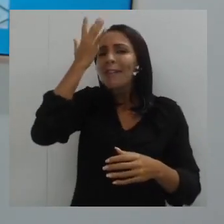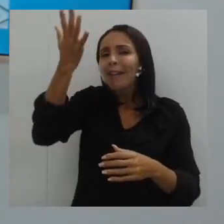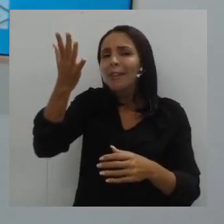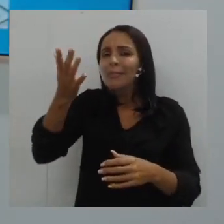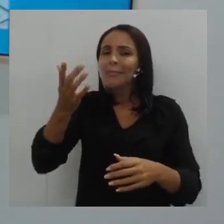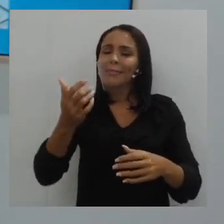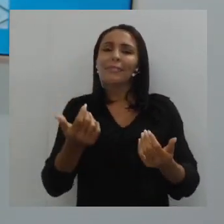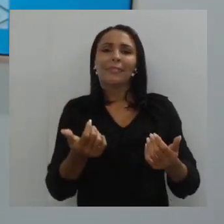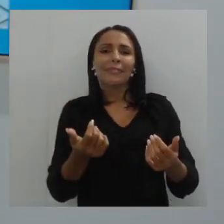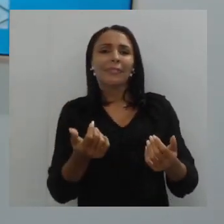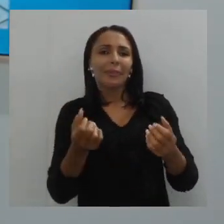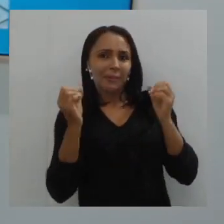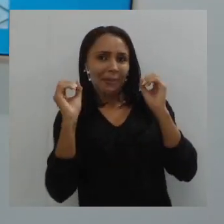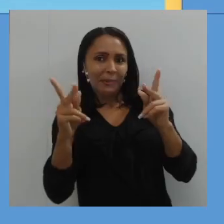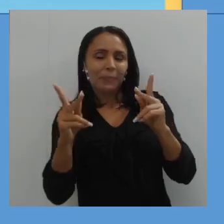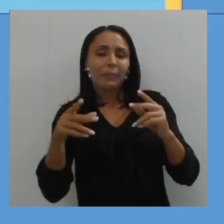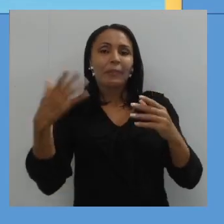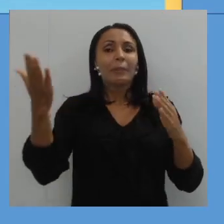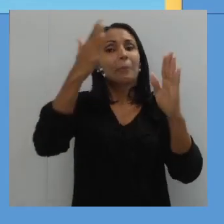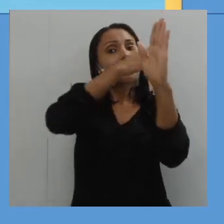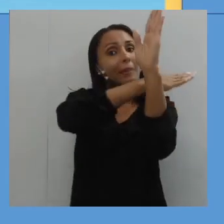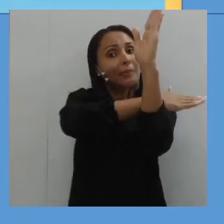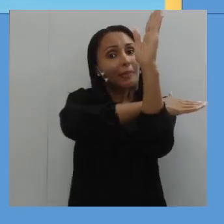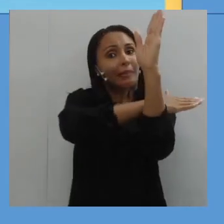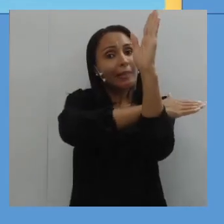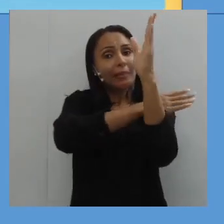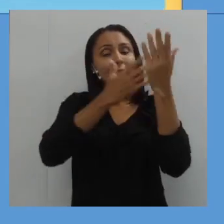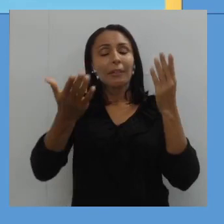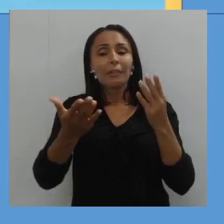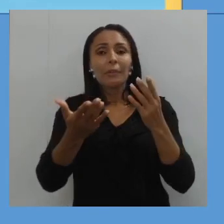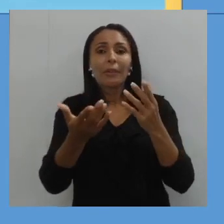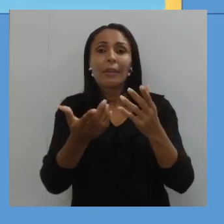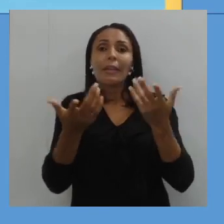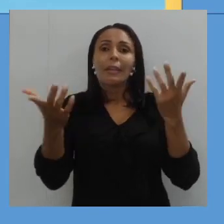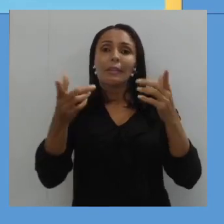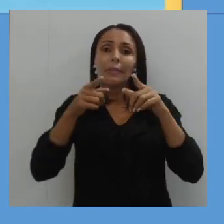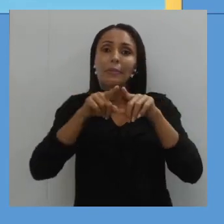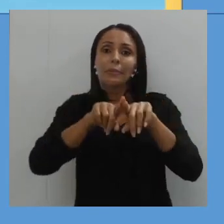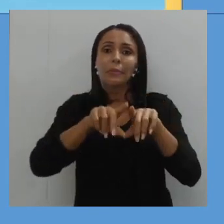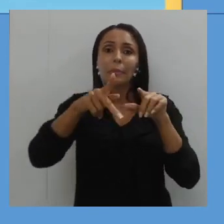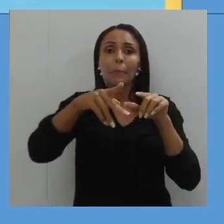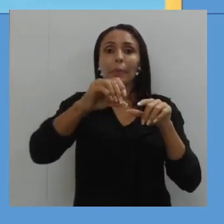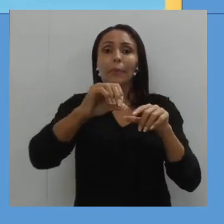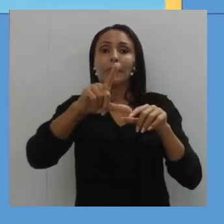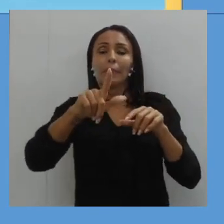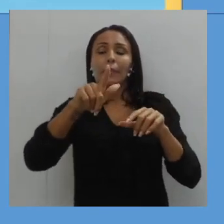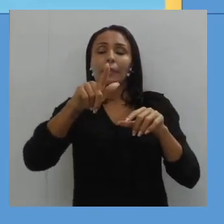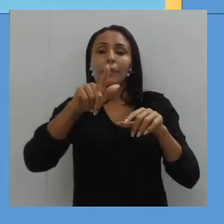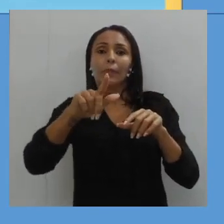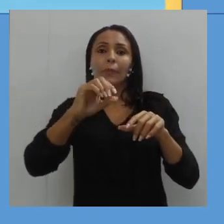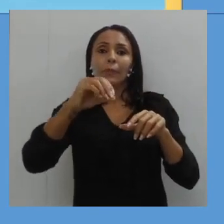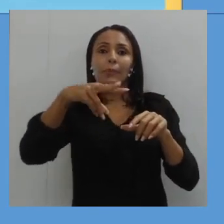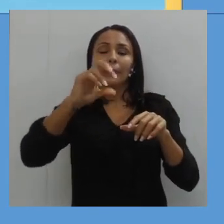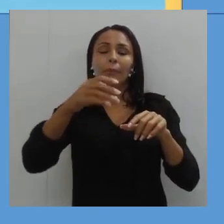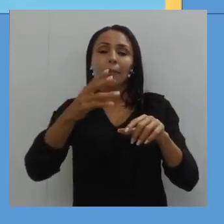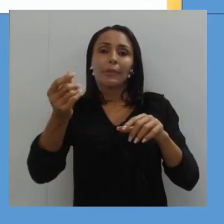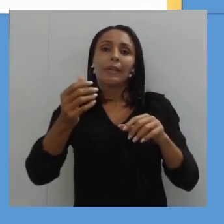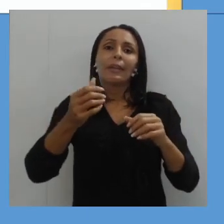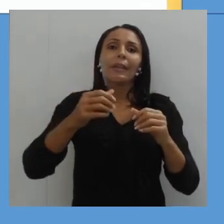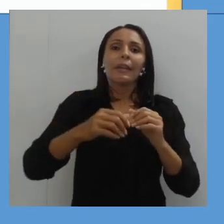garanto. Veja lá, plano cartesiano, associação dos vértices de um polígono a pares